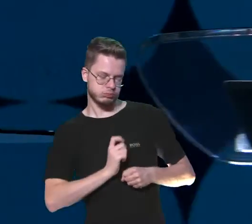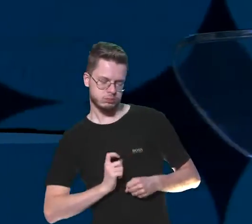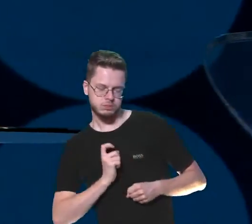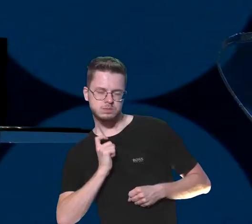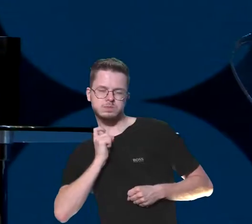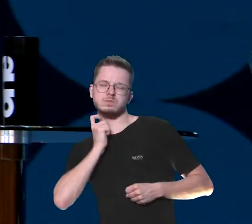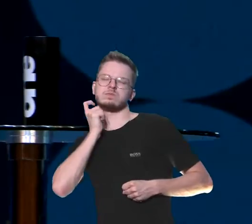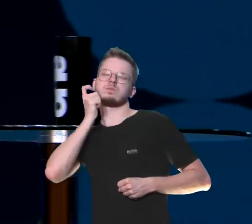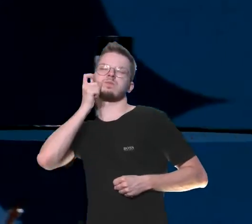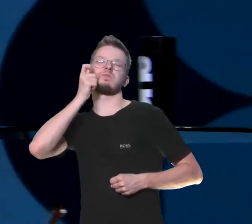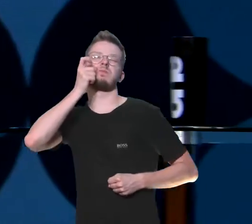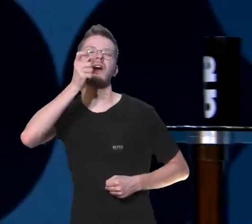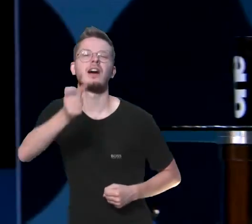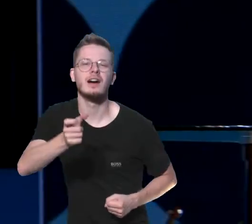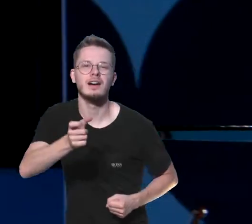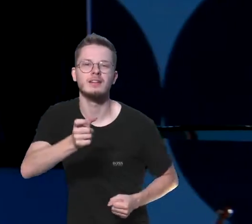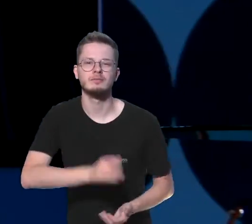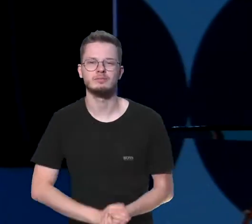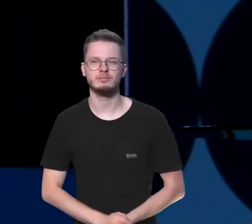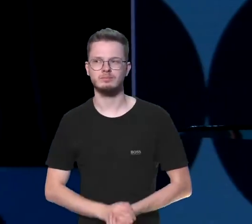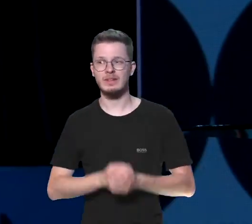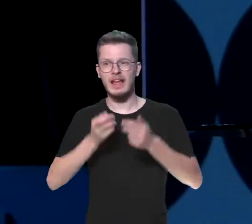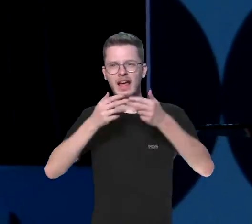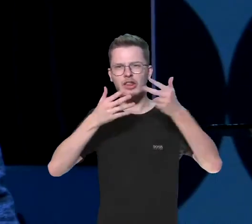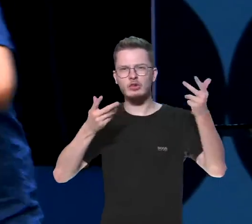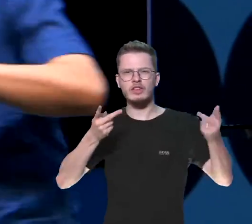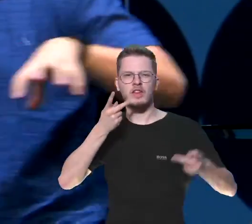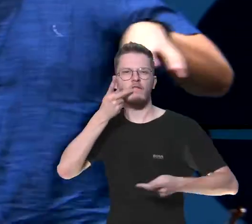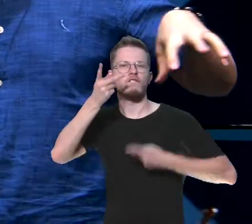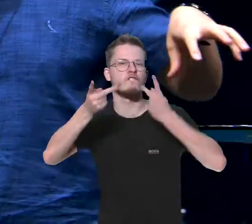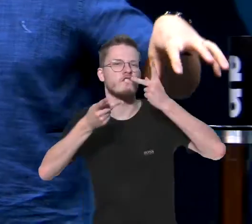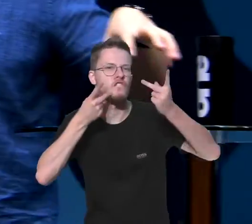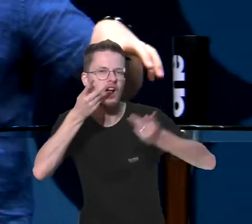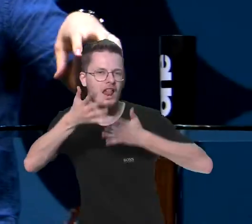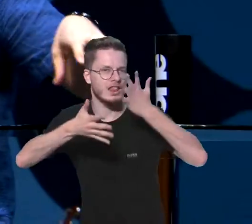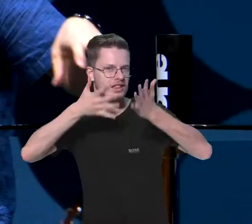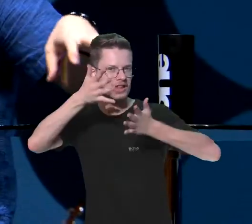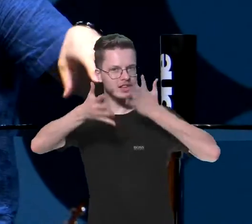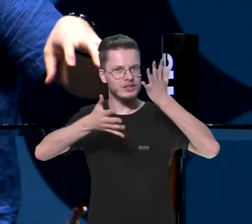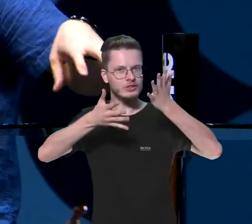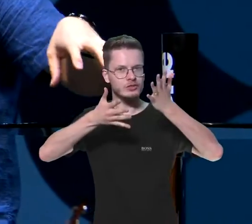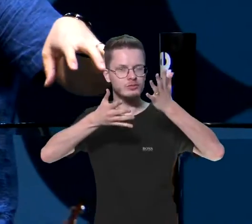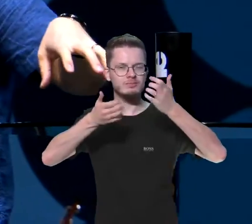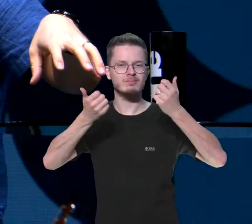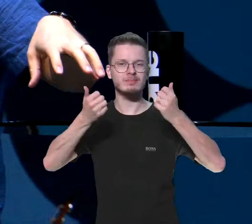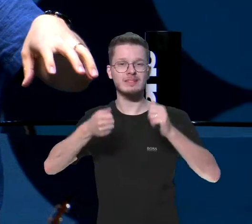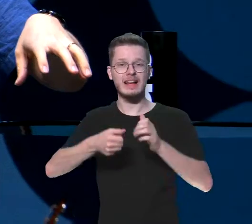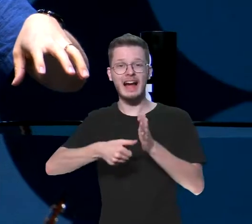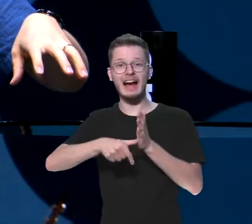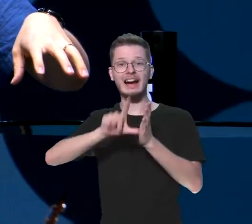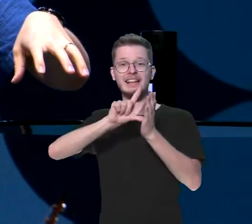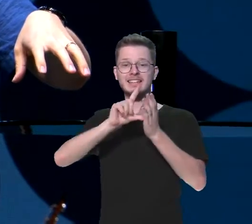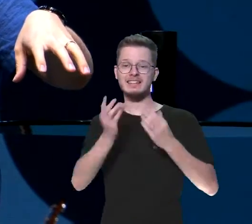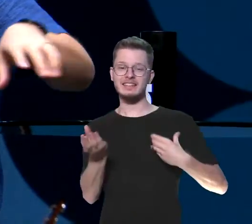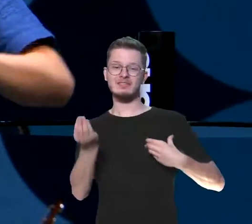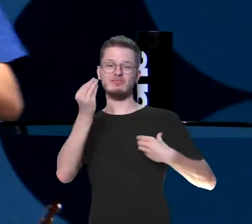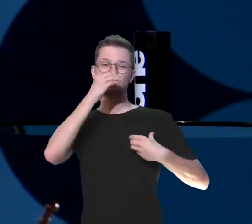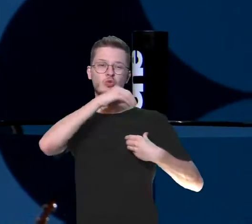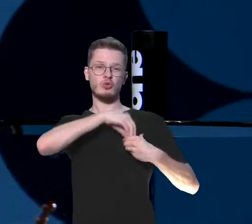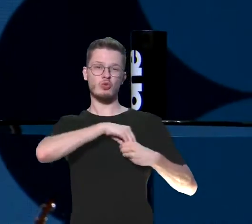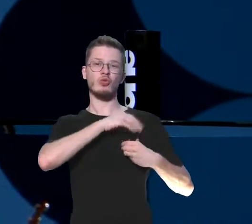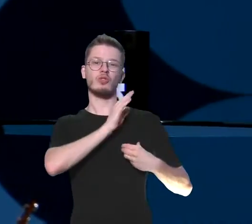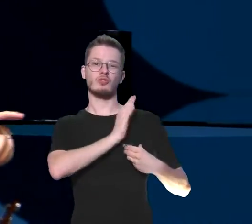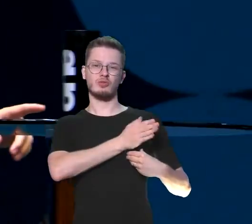Para uma atitude exterior acontecer, primeiro, algo interior está acontecendo.